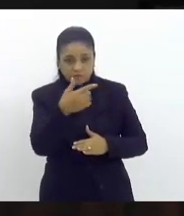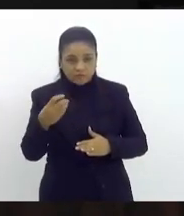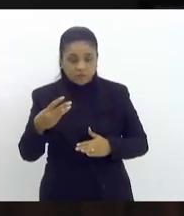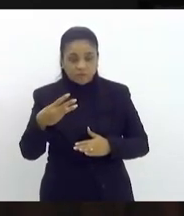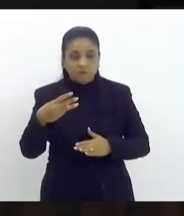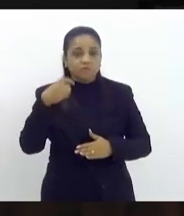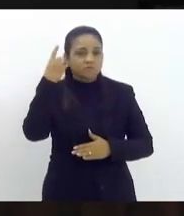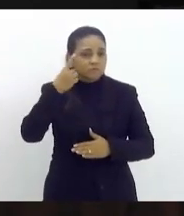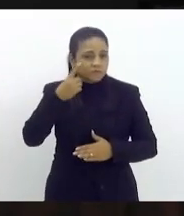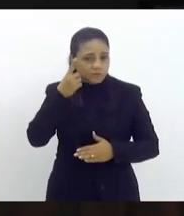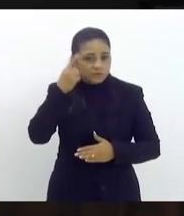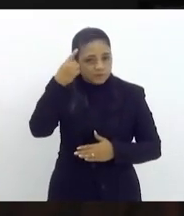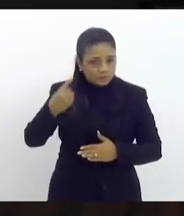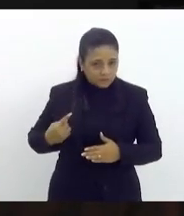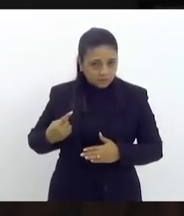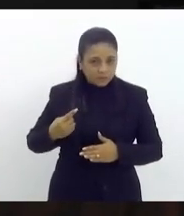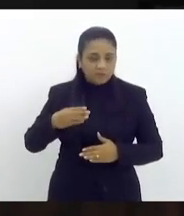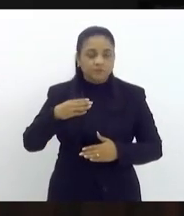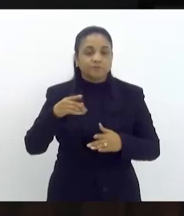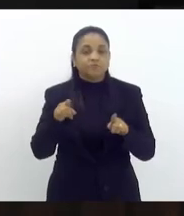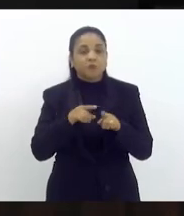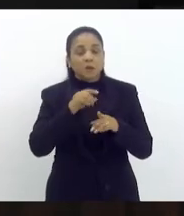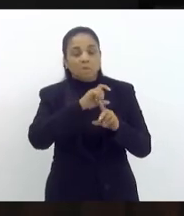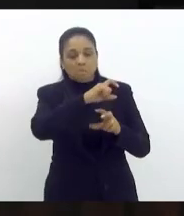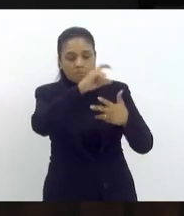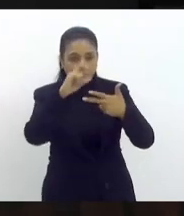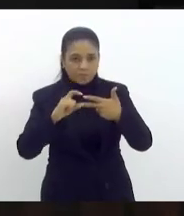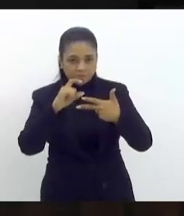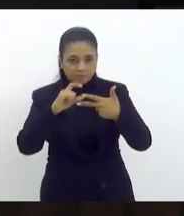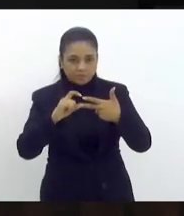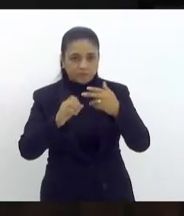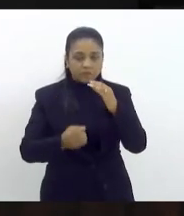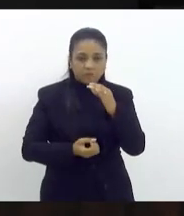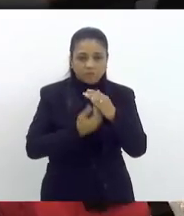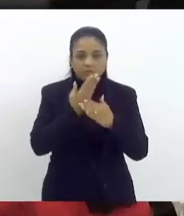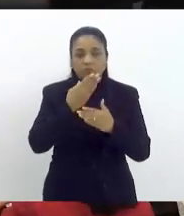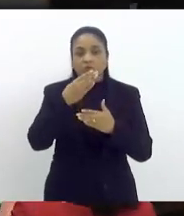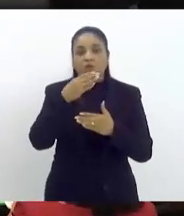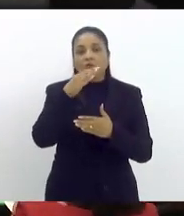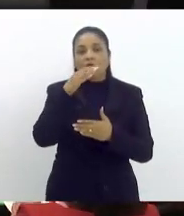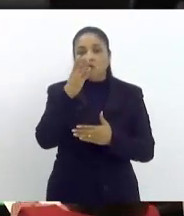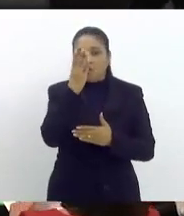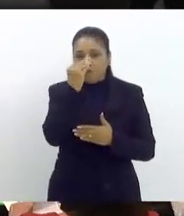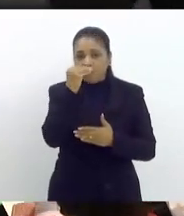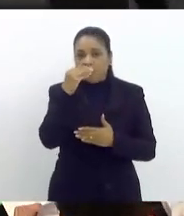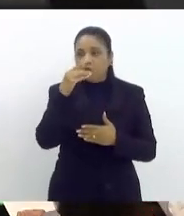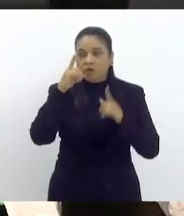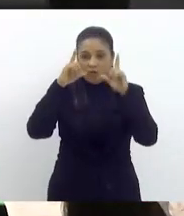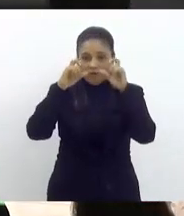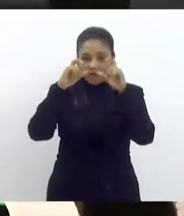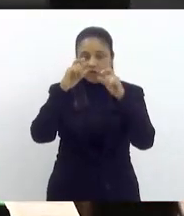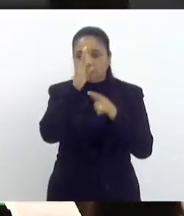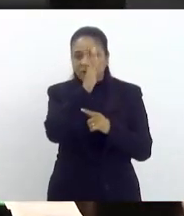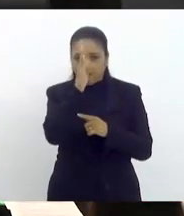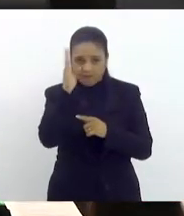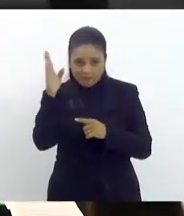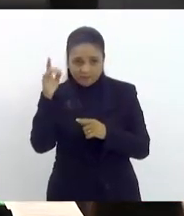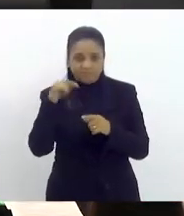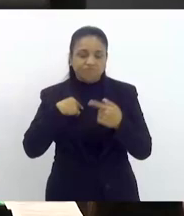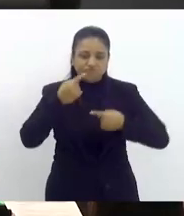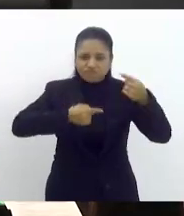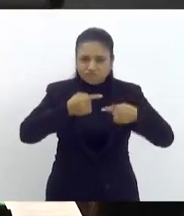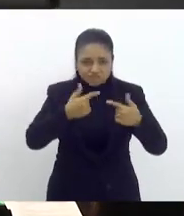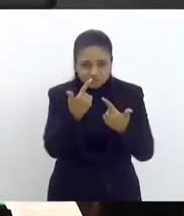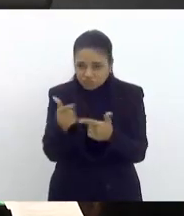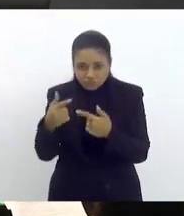Dani Balbi que autoriza o poder executivo a criar a fototeca estadual do Rio de Janeiro em discussão não havendo